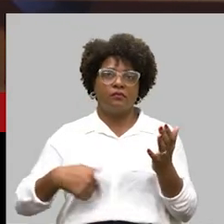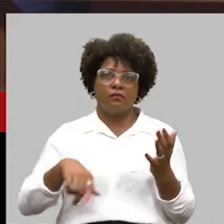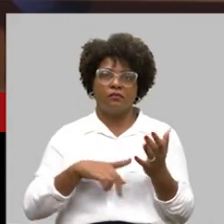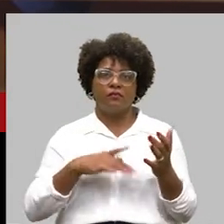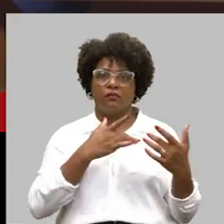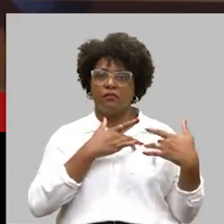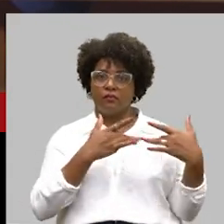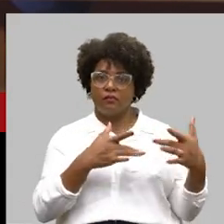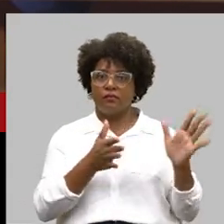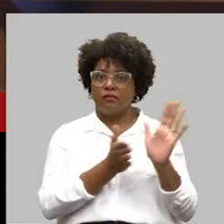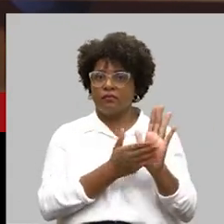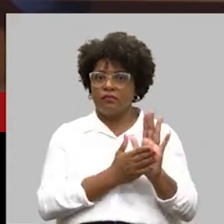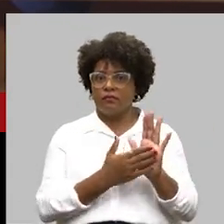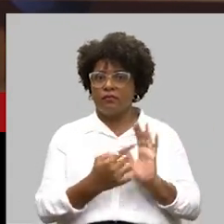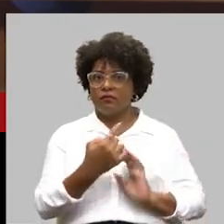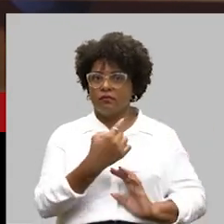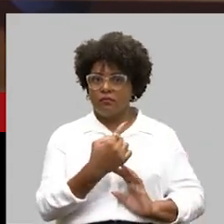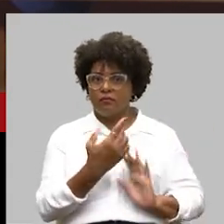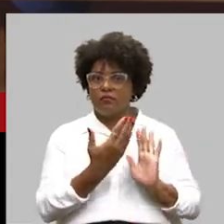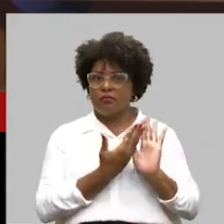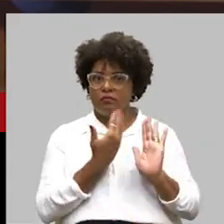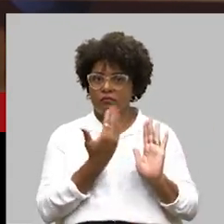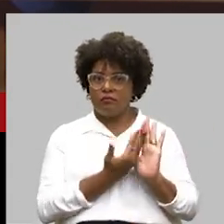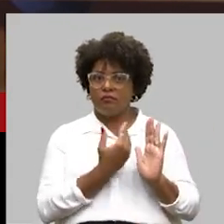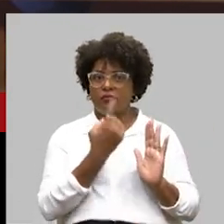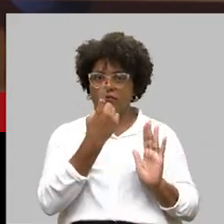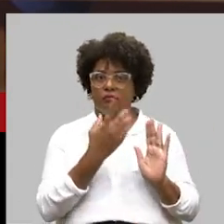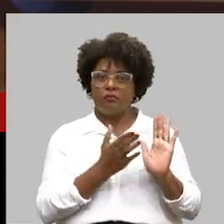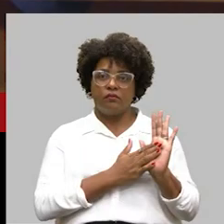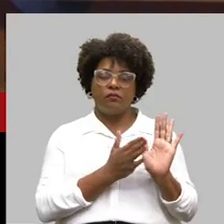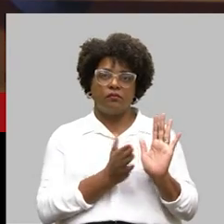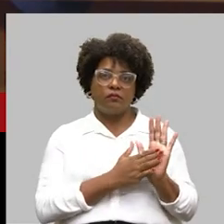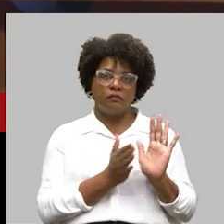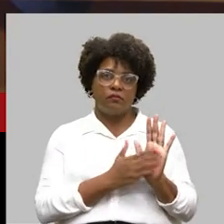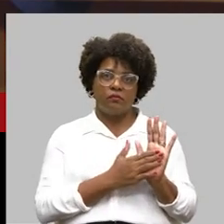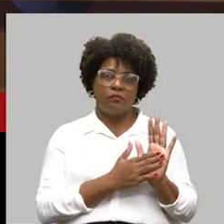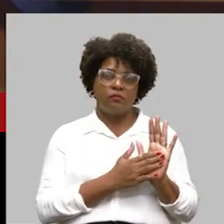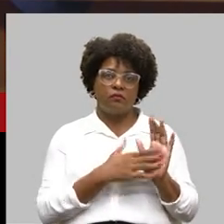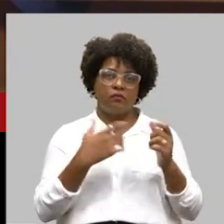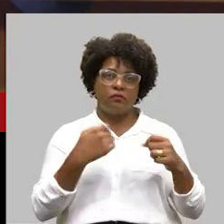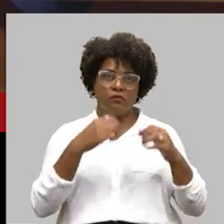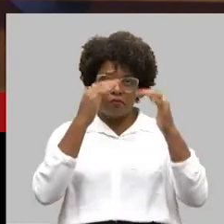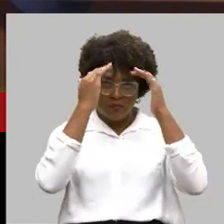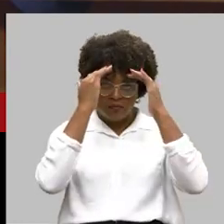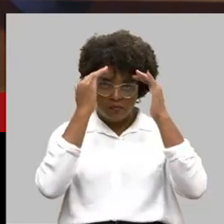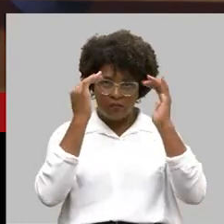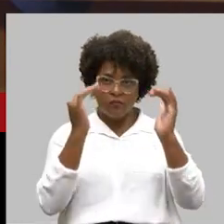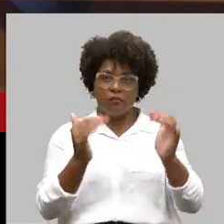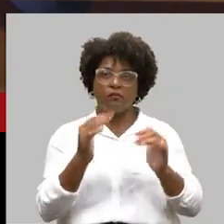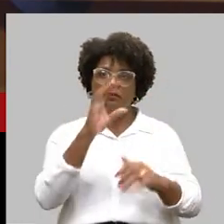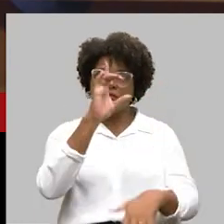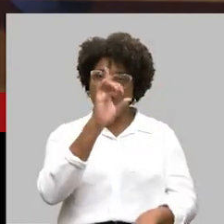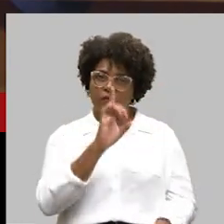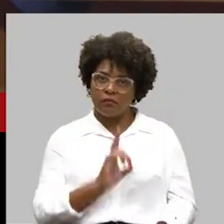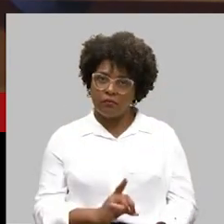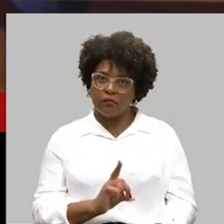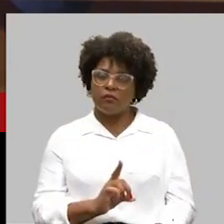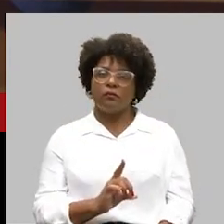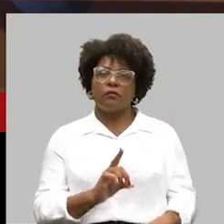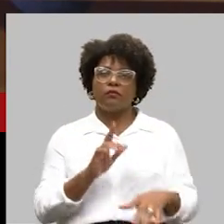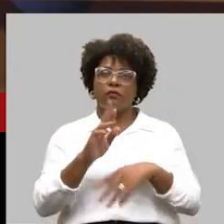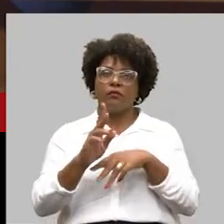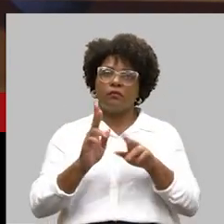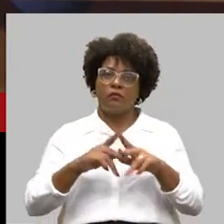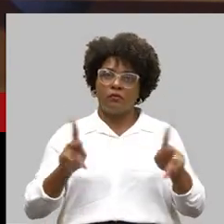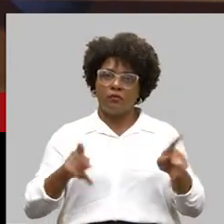proposto aqui né então uma das propostas que seja respeitadas né o direito tanto dos educadores